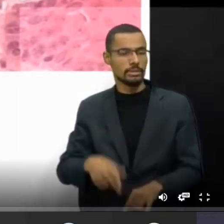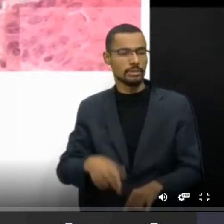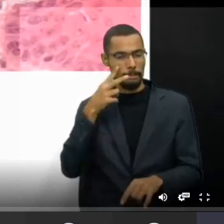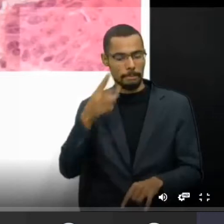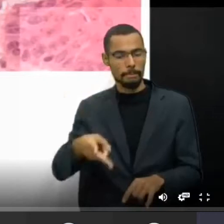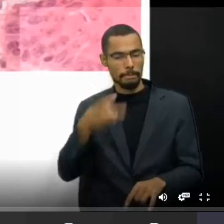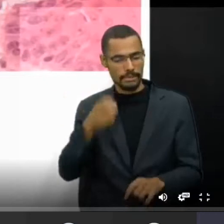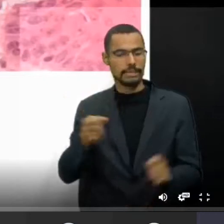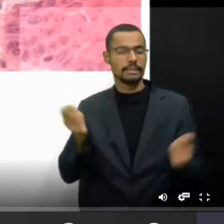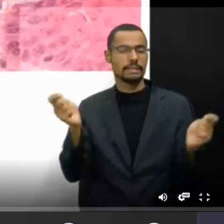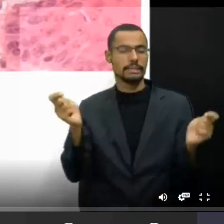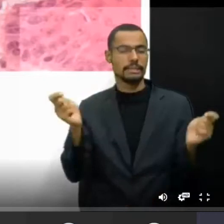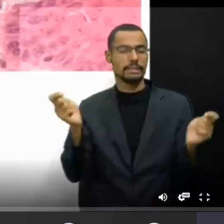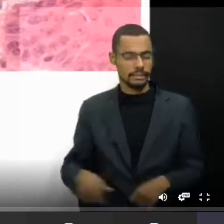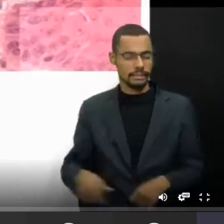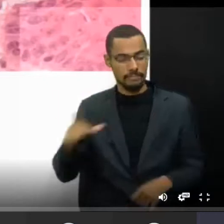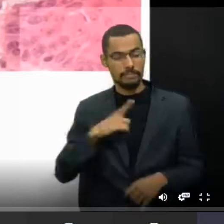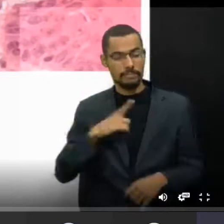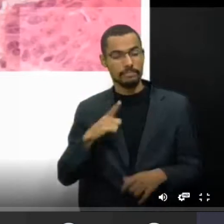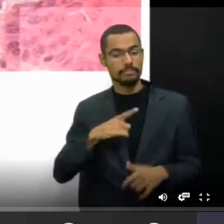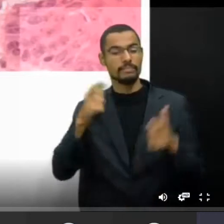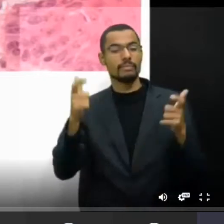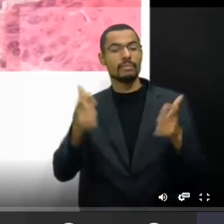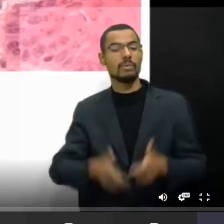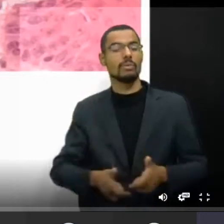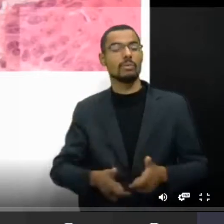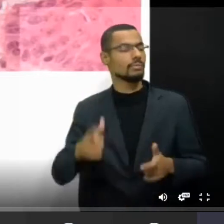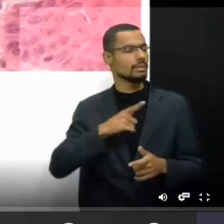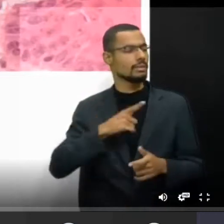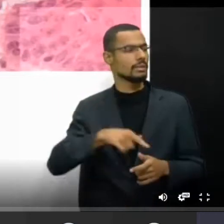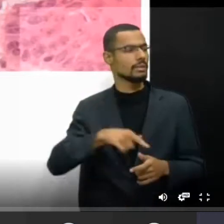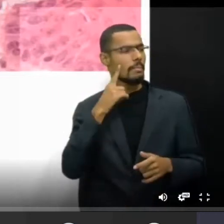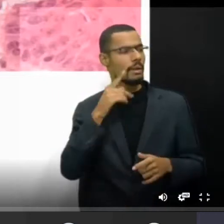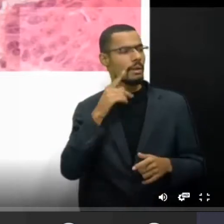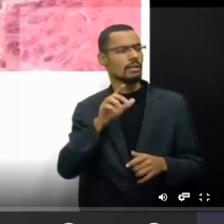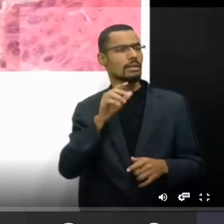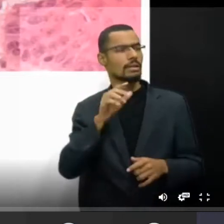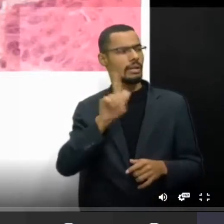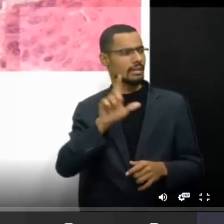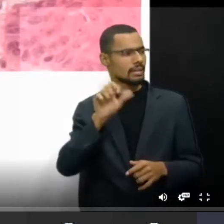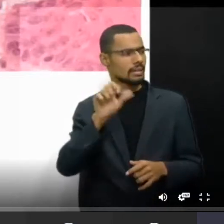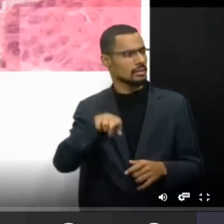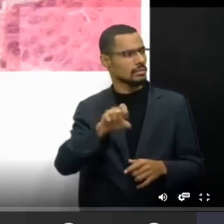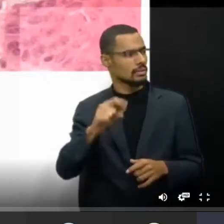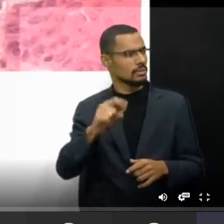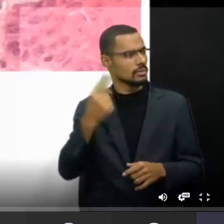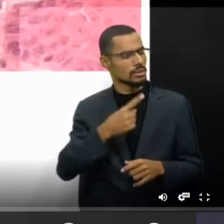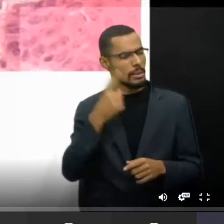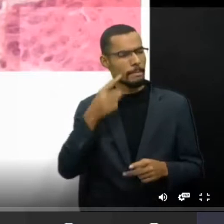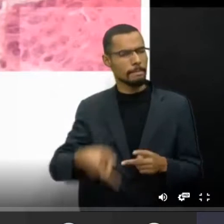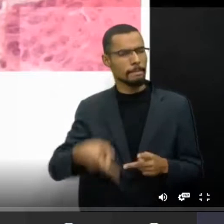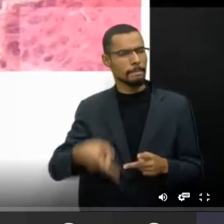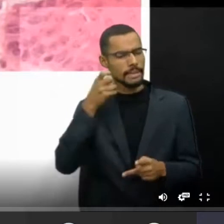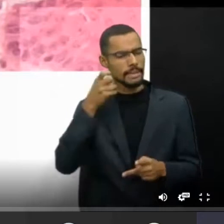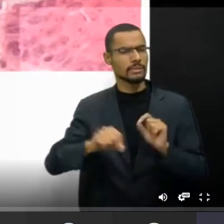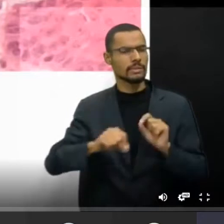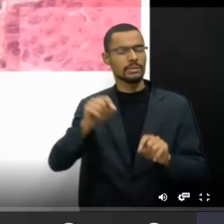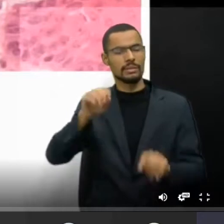então, aqui a região de saída dessas glândulas. E vamos observar, então,